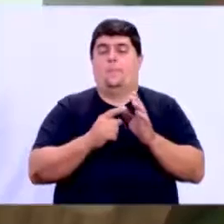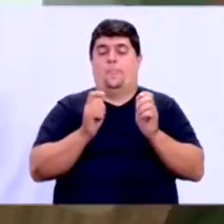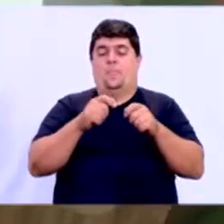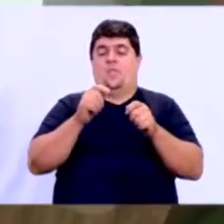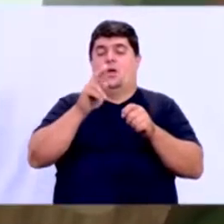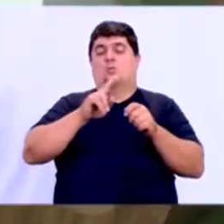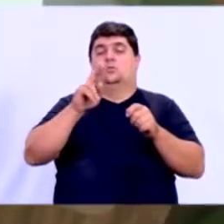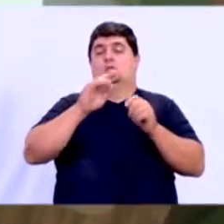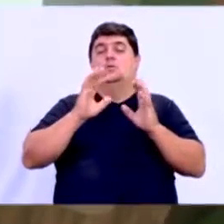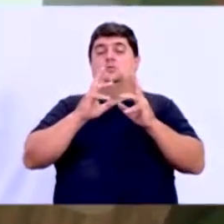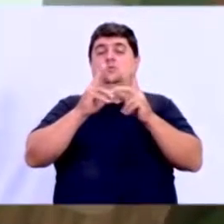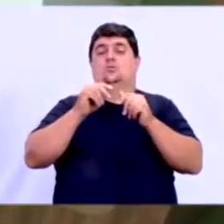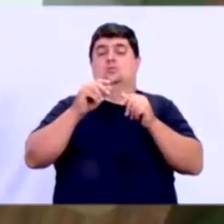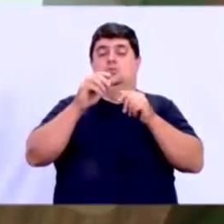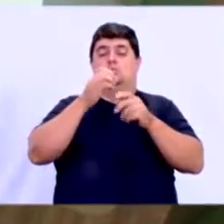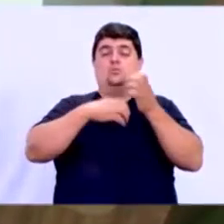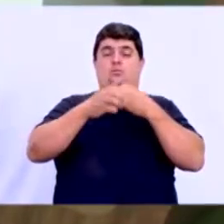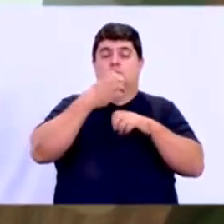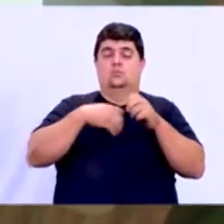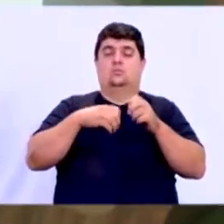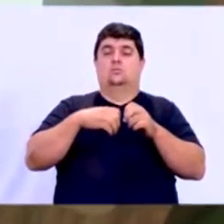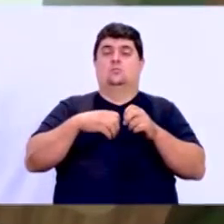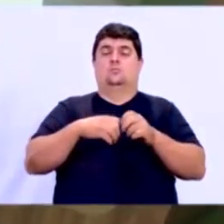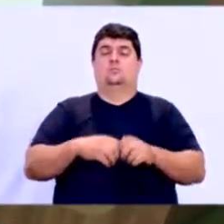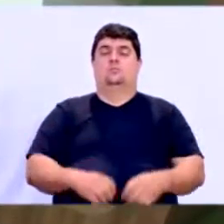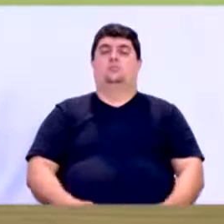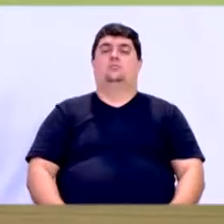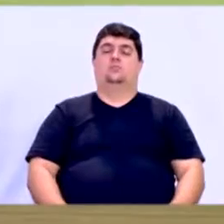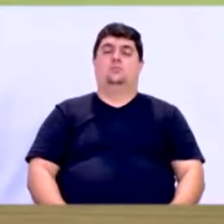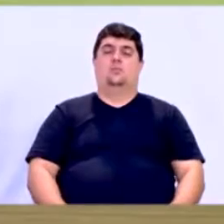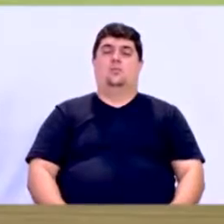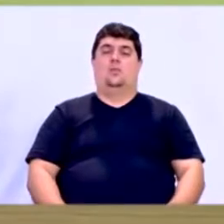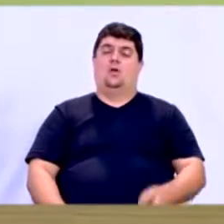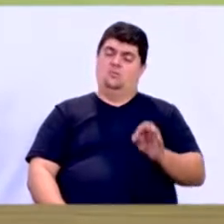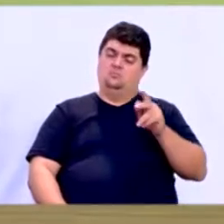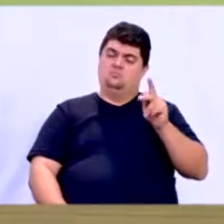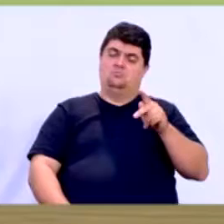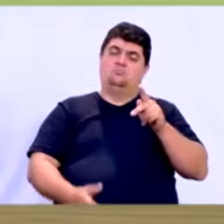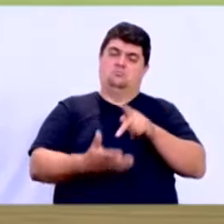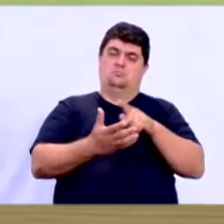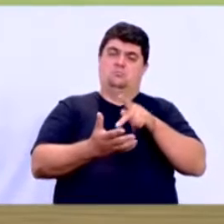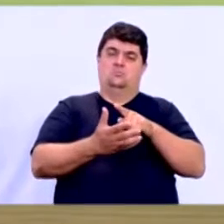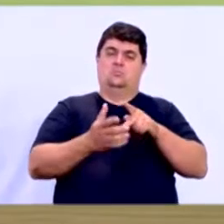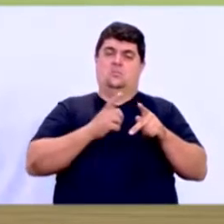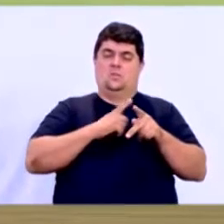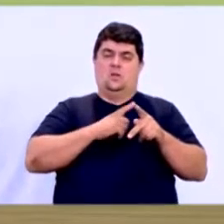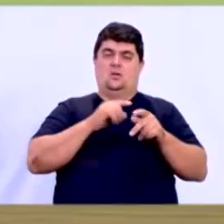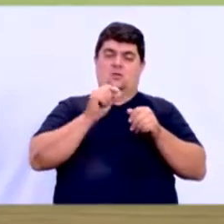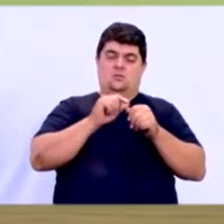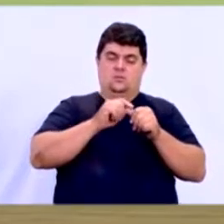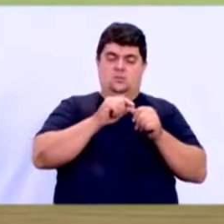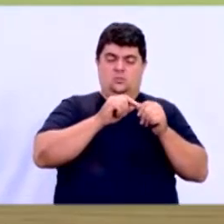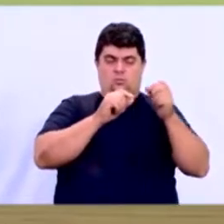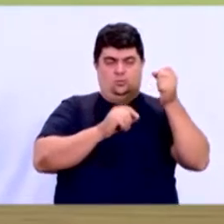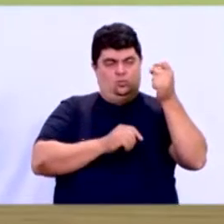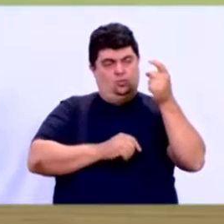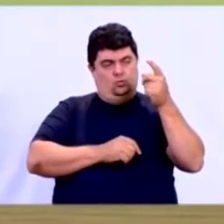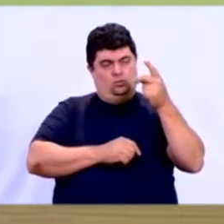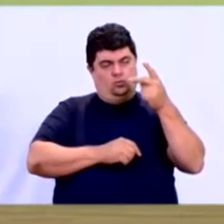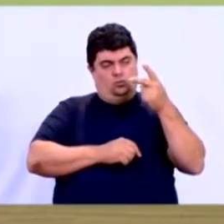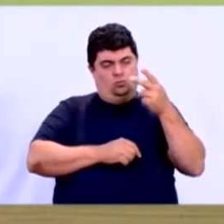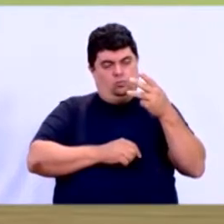em prática o seu empreendimento, não é, professor? É verdade. E lembrando também que esses passos, a pessoa